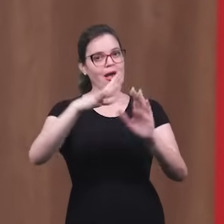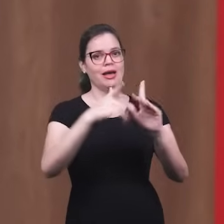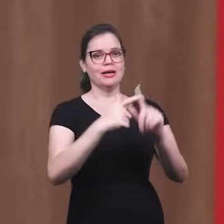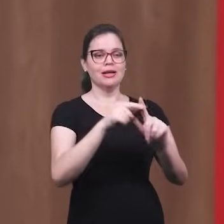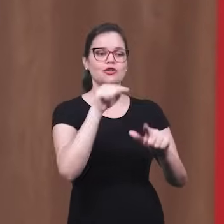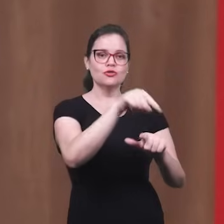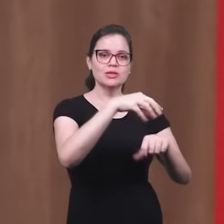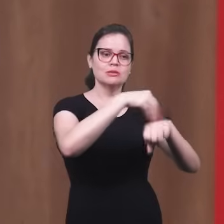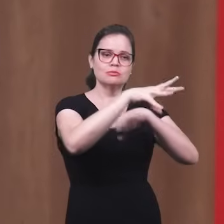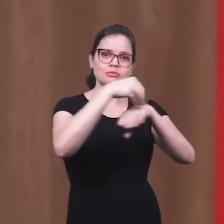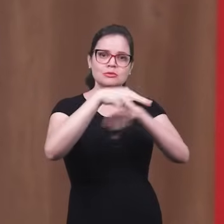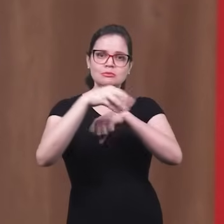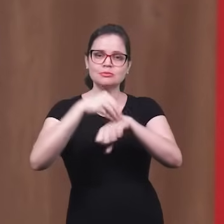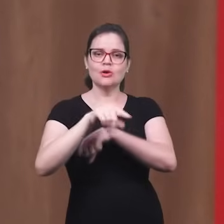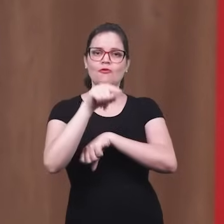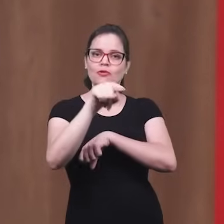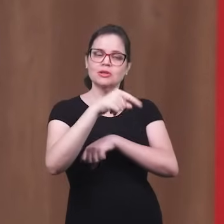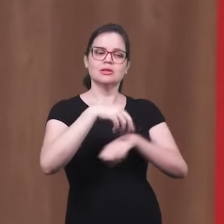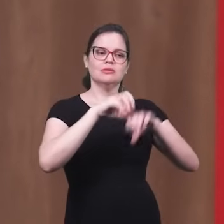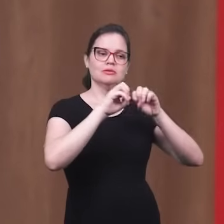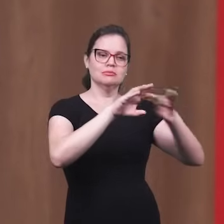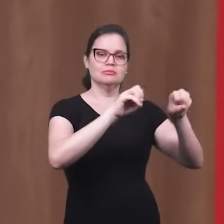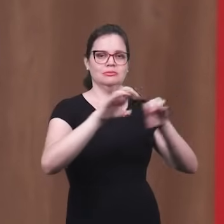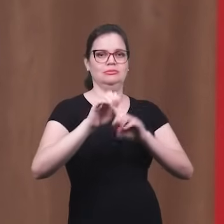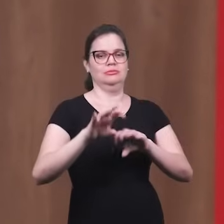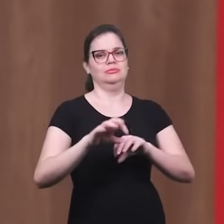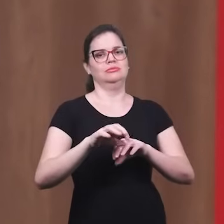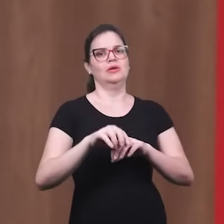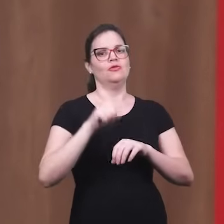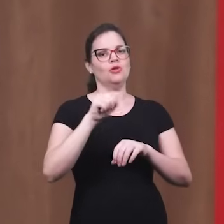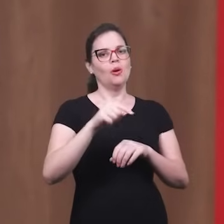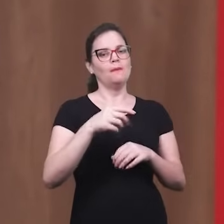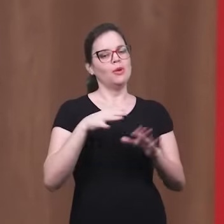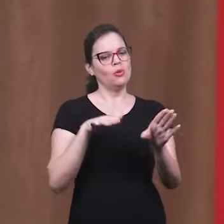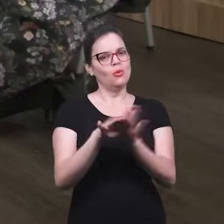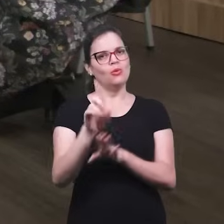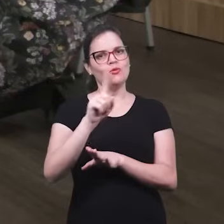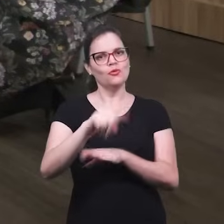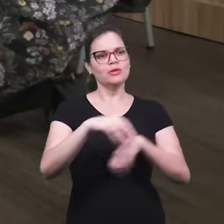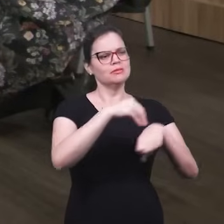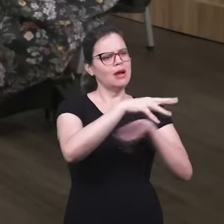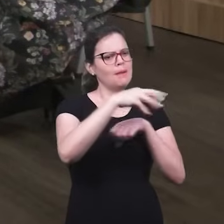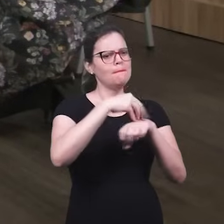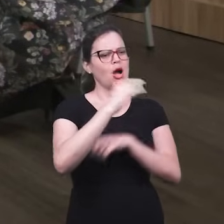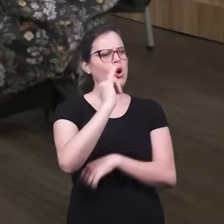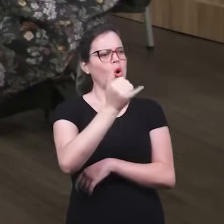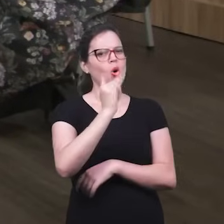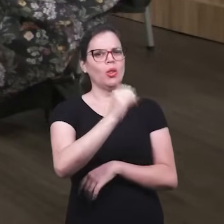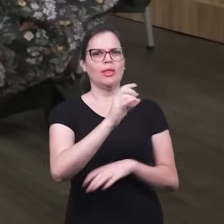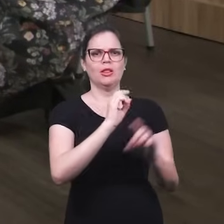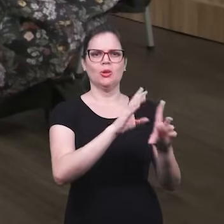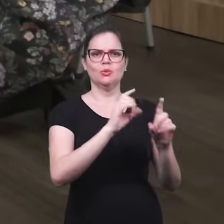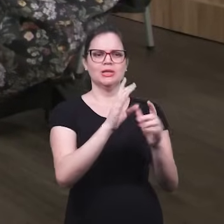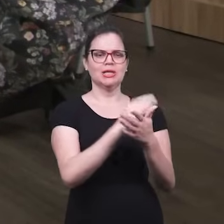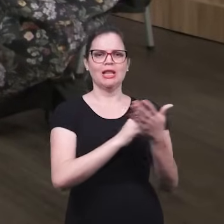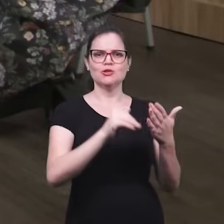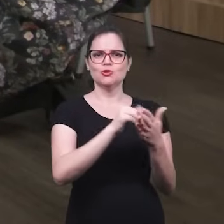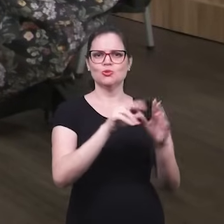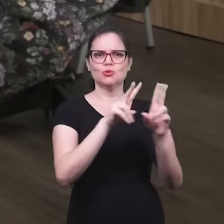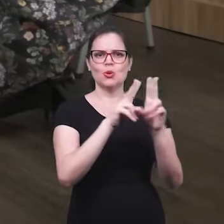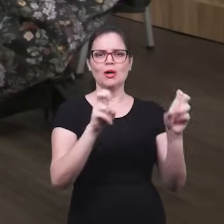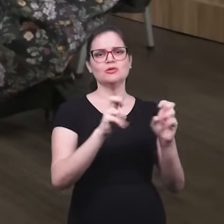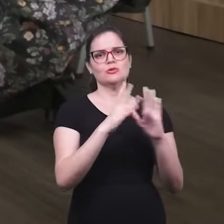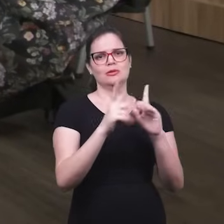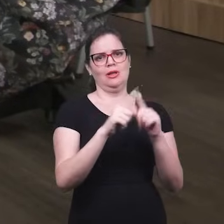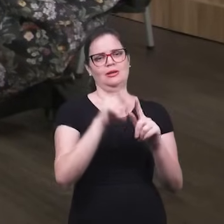da paz do Senhor e a obra. Então, o meu conselho, finalizando aqui, é que você leve a obra, como muitos levaram a obra. Cíntia fez